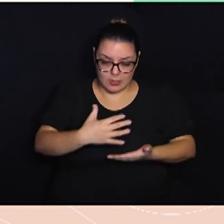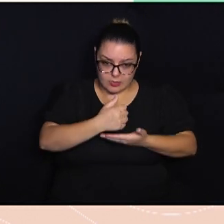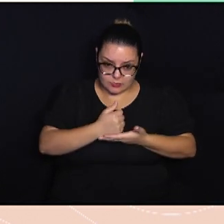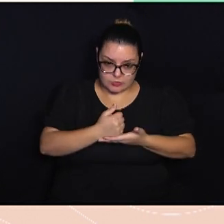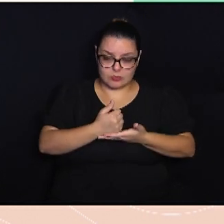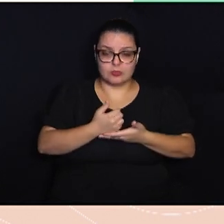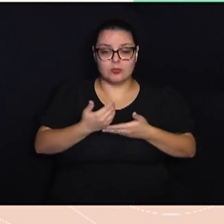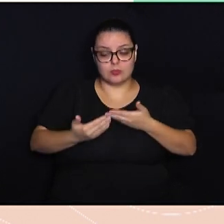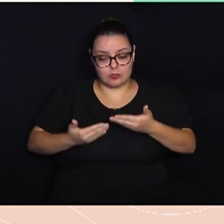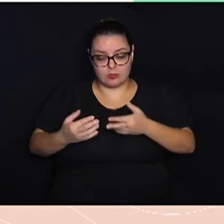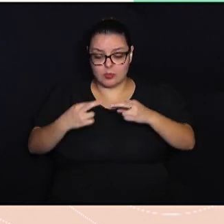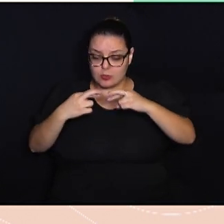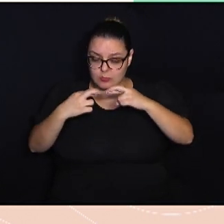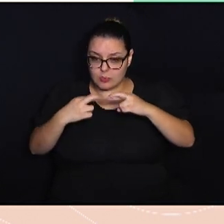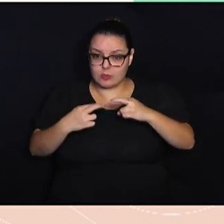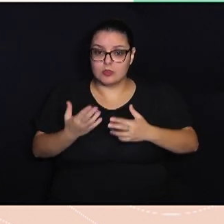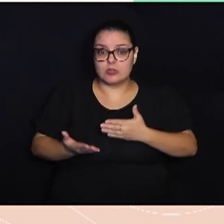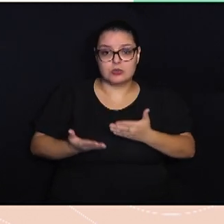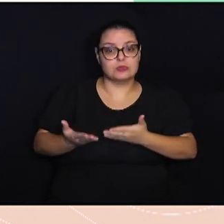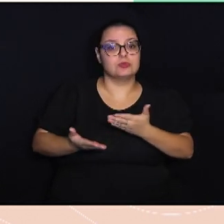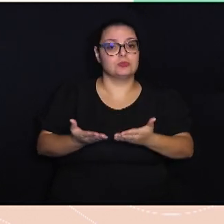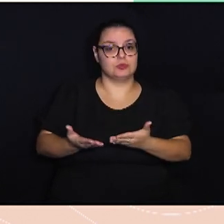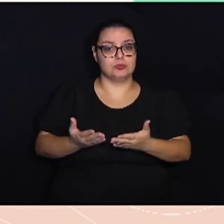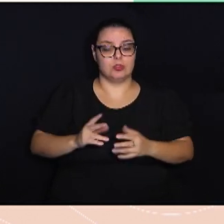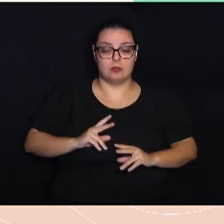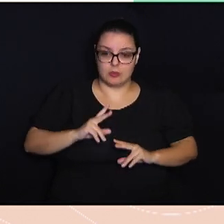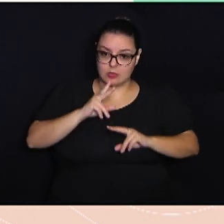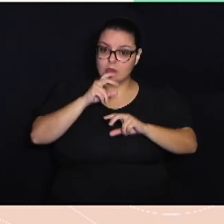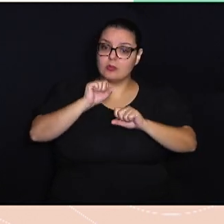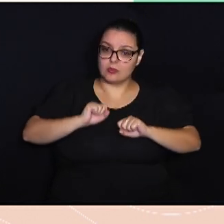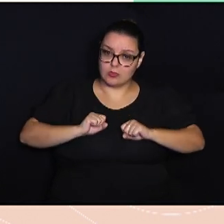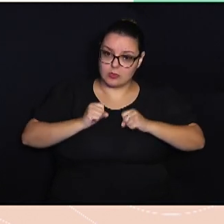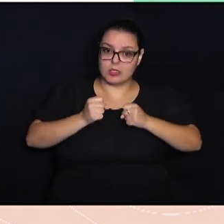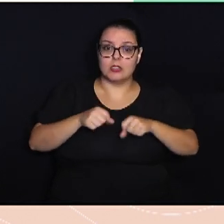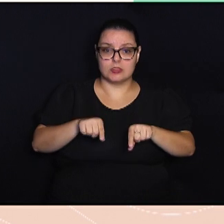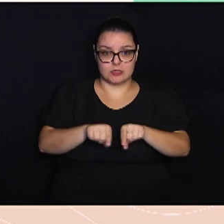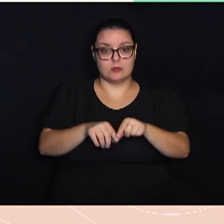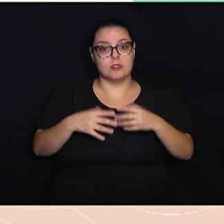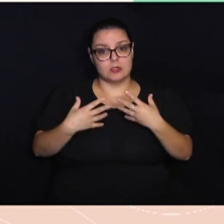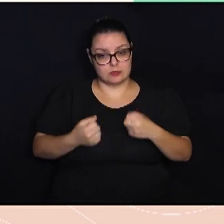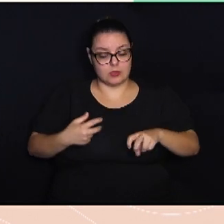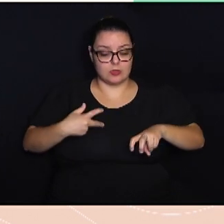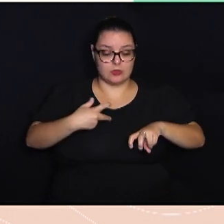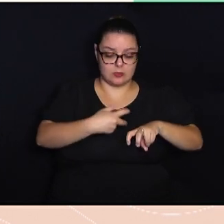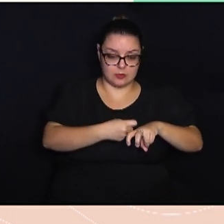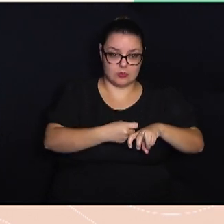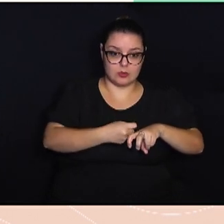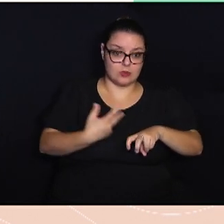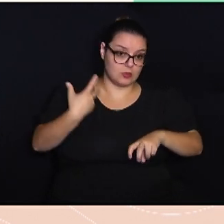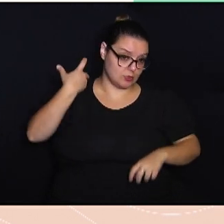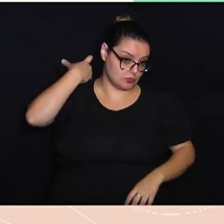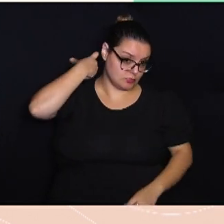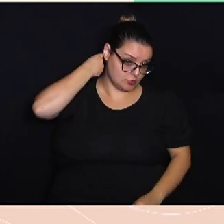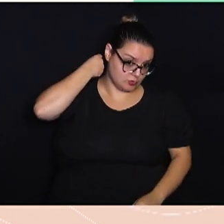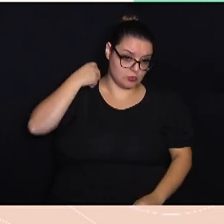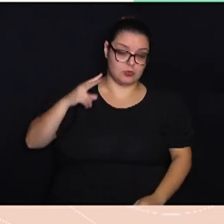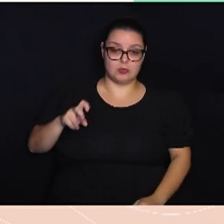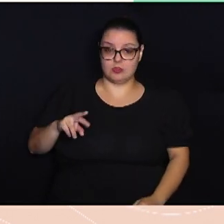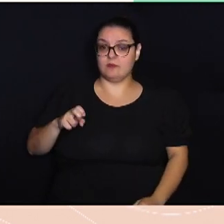produtos que não estão sendo afetados imediatamente pelo aumento do dólar. E, professor, quais as principais dicas para se proteger dos